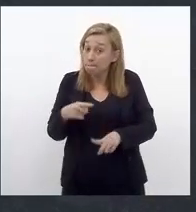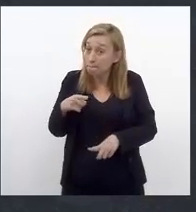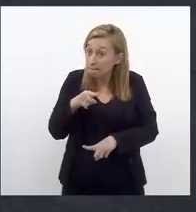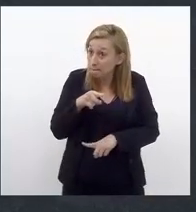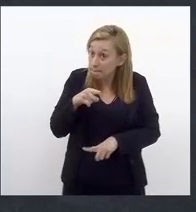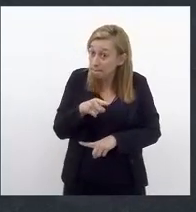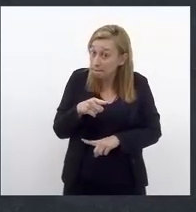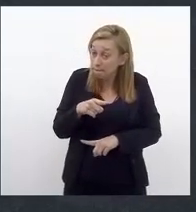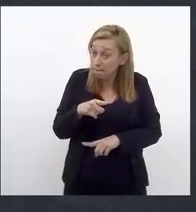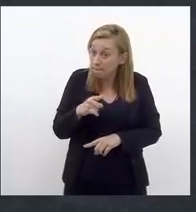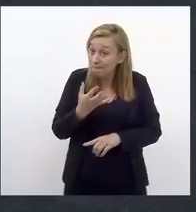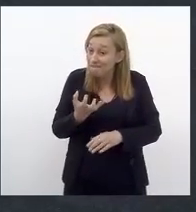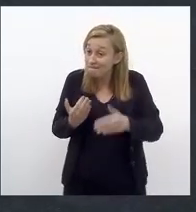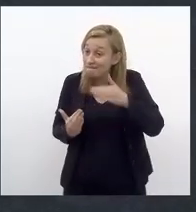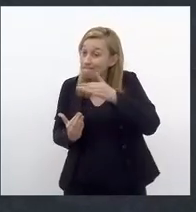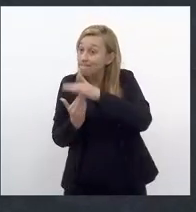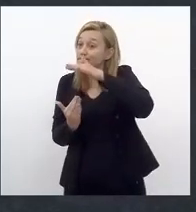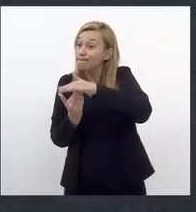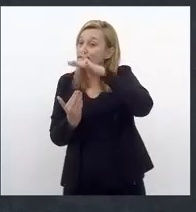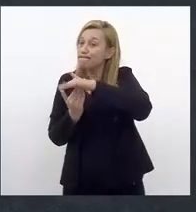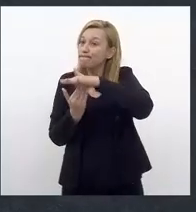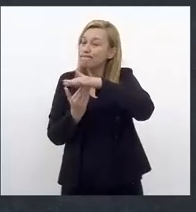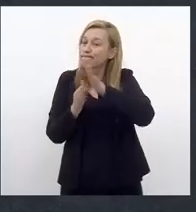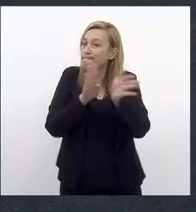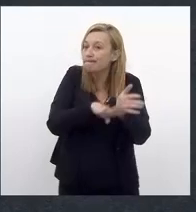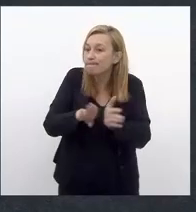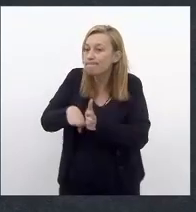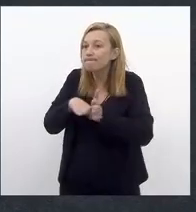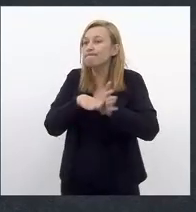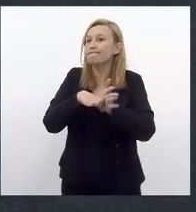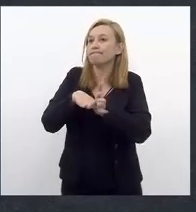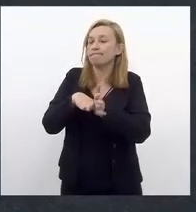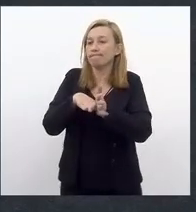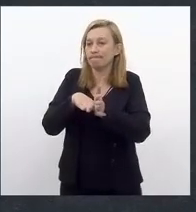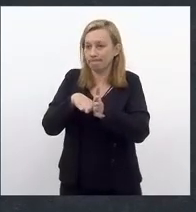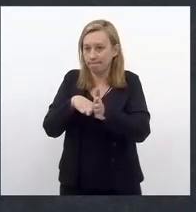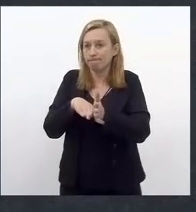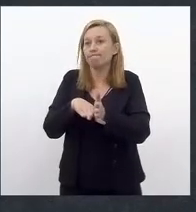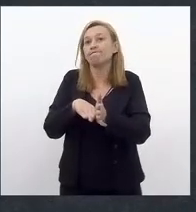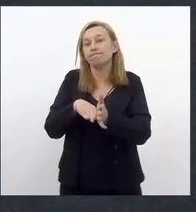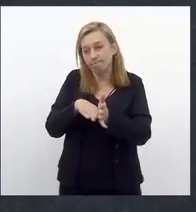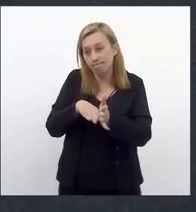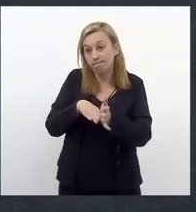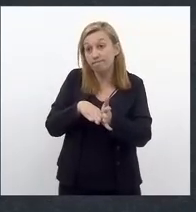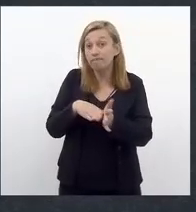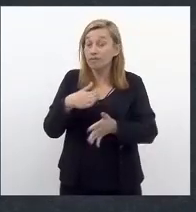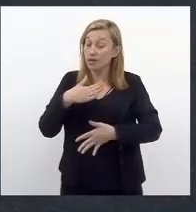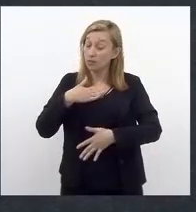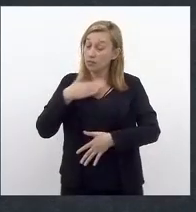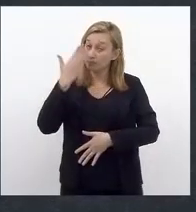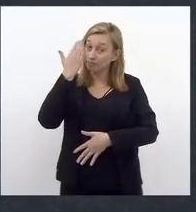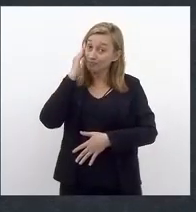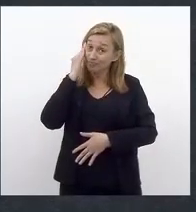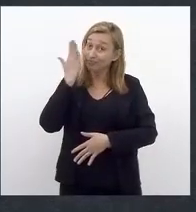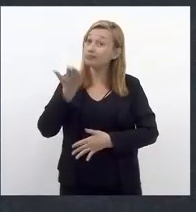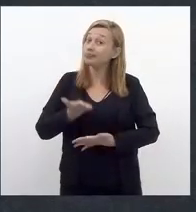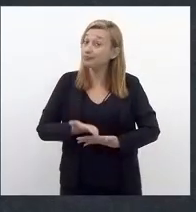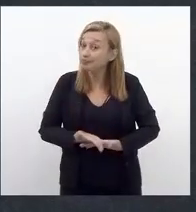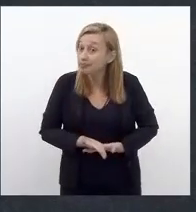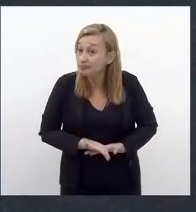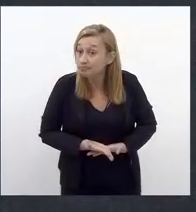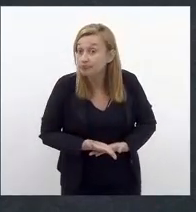que tenta alimentar os gastos sociais é que no meu entendimento